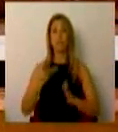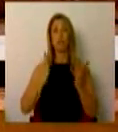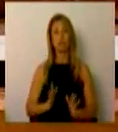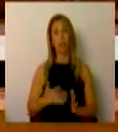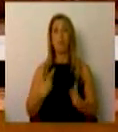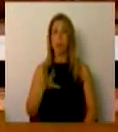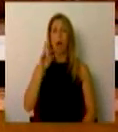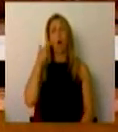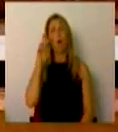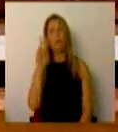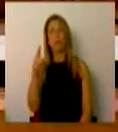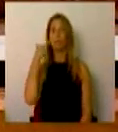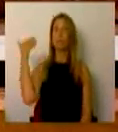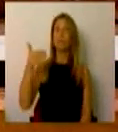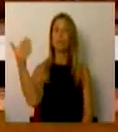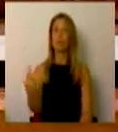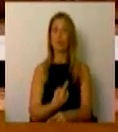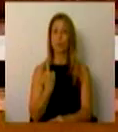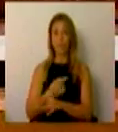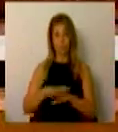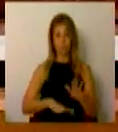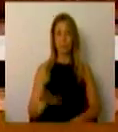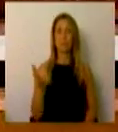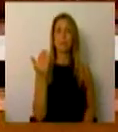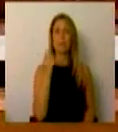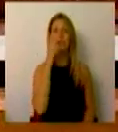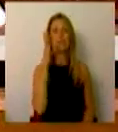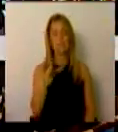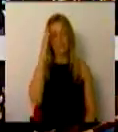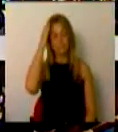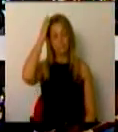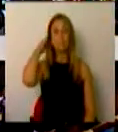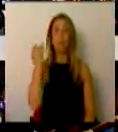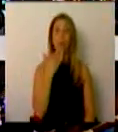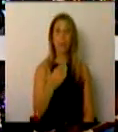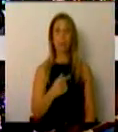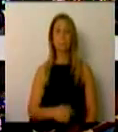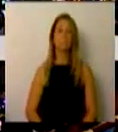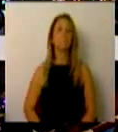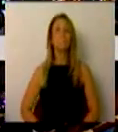apontados ao futuro e ao que ainda falta fazer. Disse. Muito obrigado.